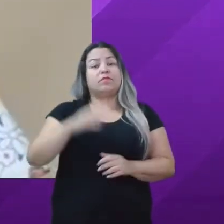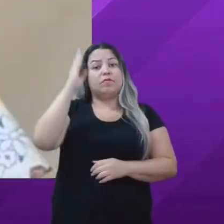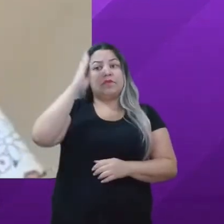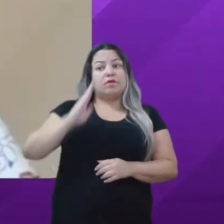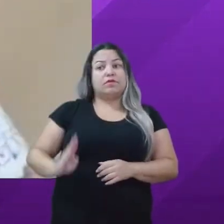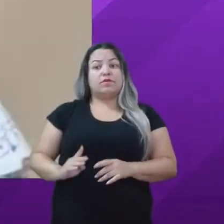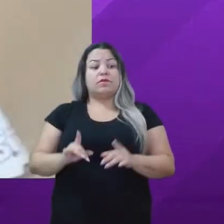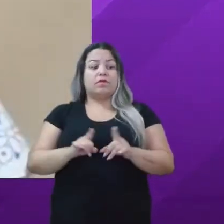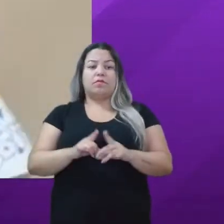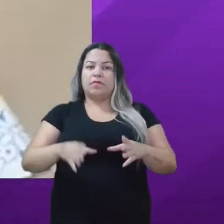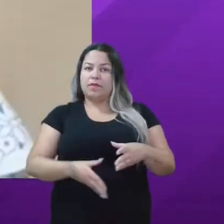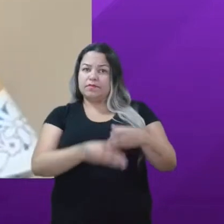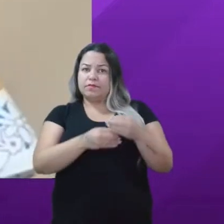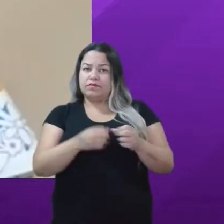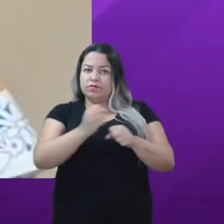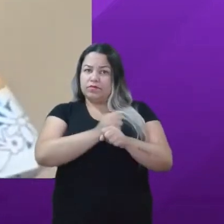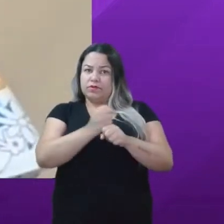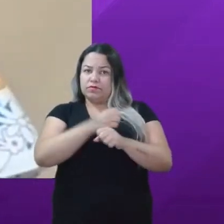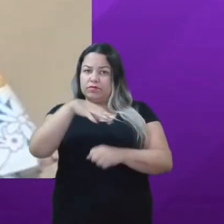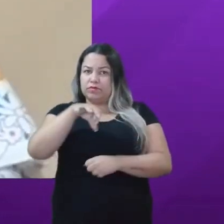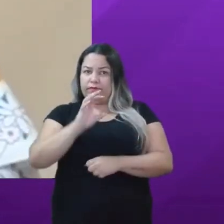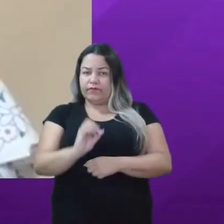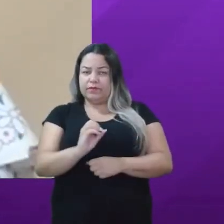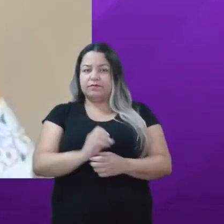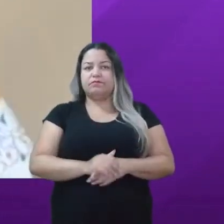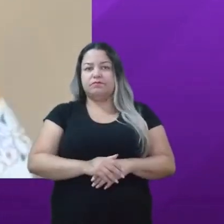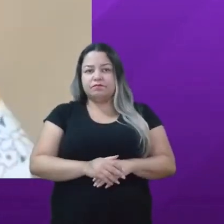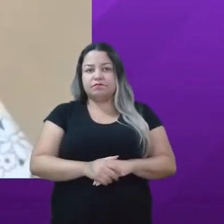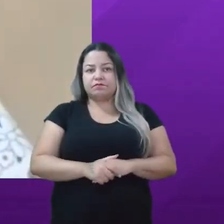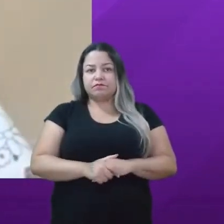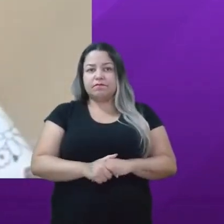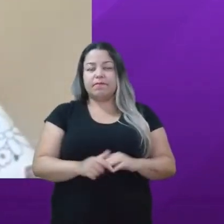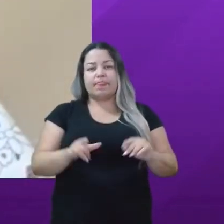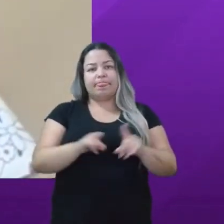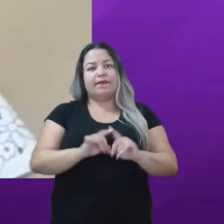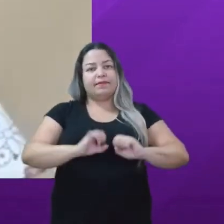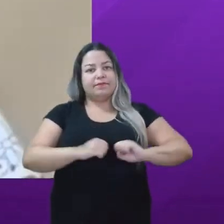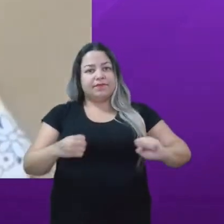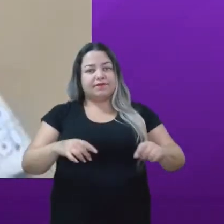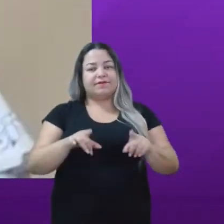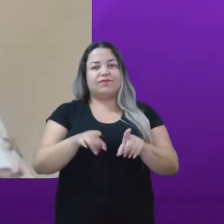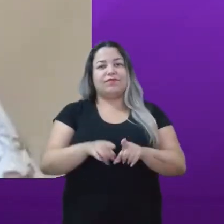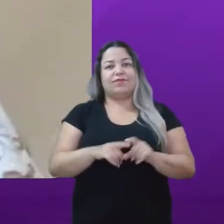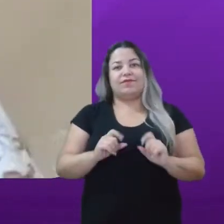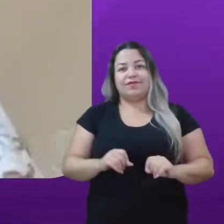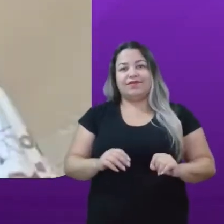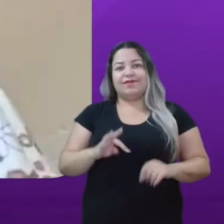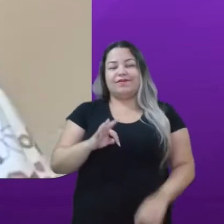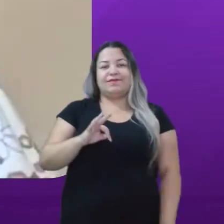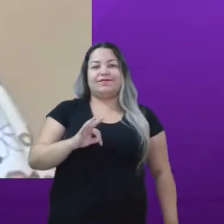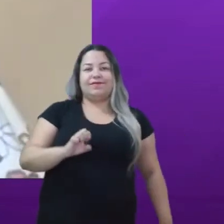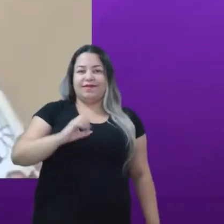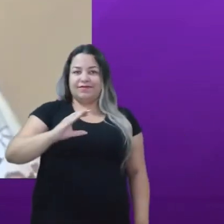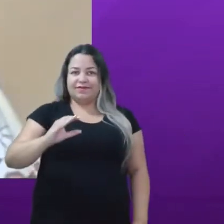se encorpa a partir dos anos 90, né? Com a inserção das grandes techs, ainda que não